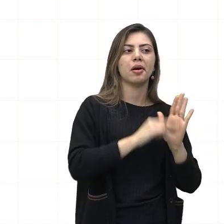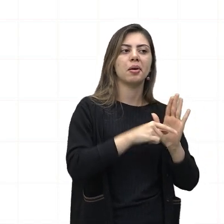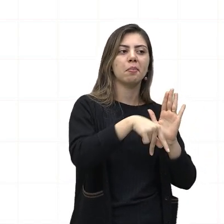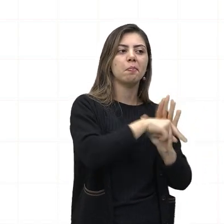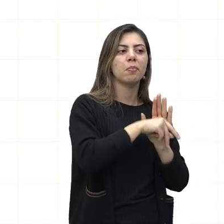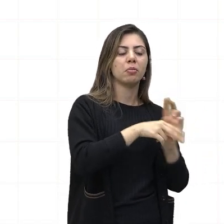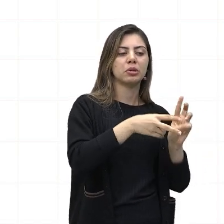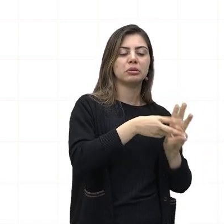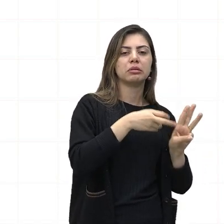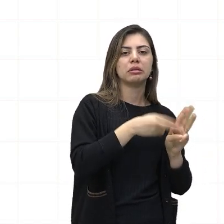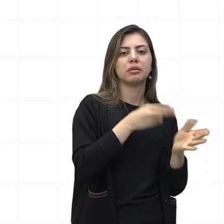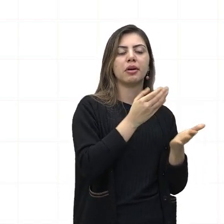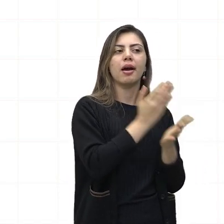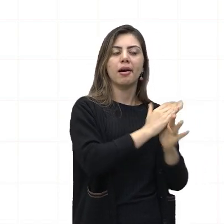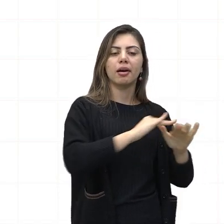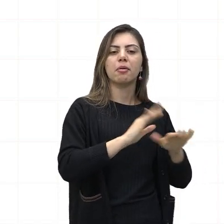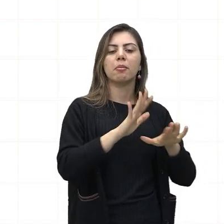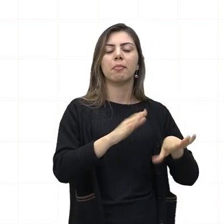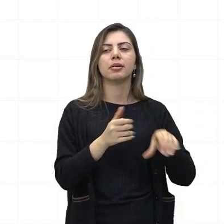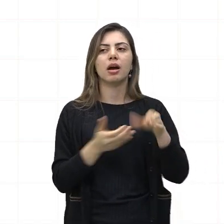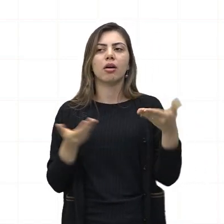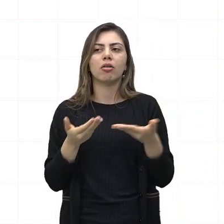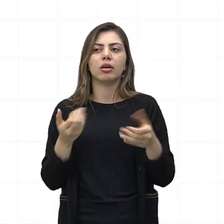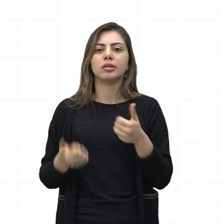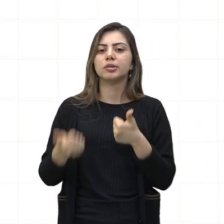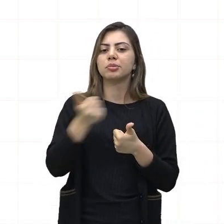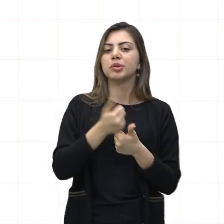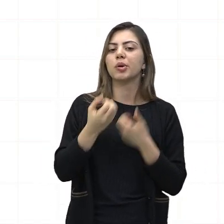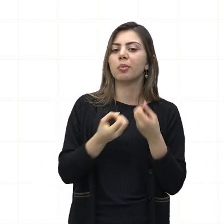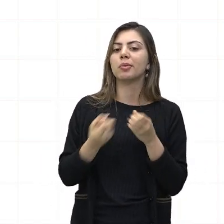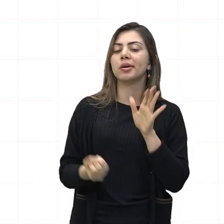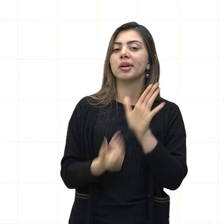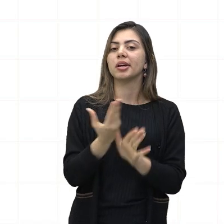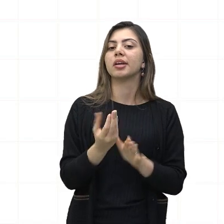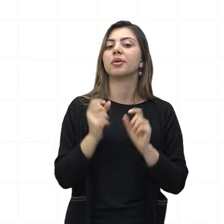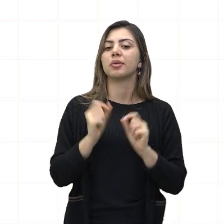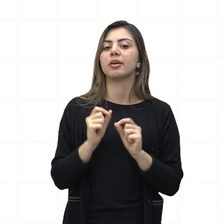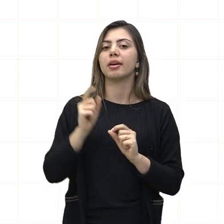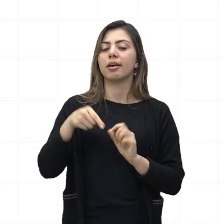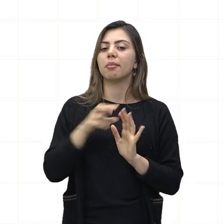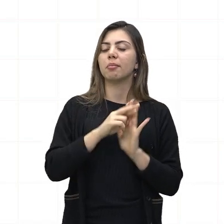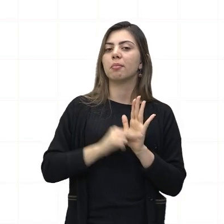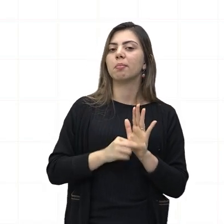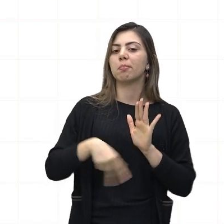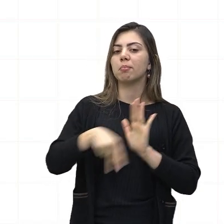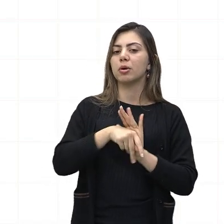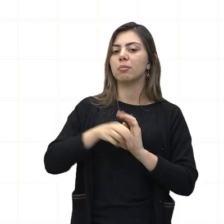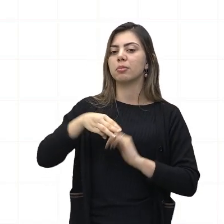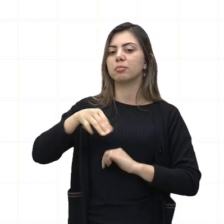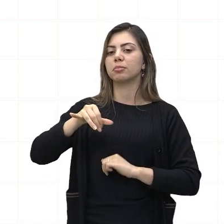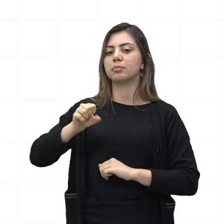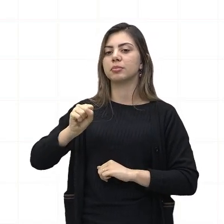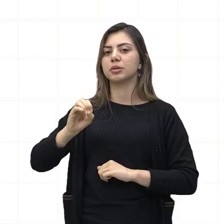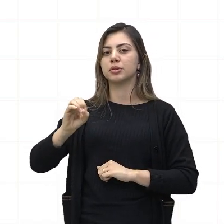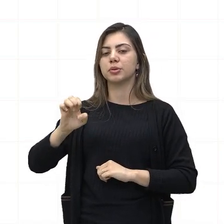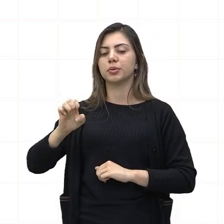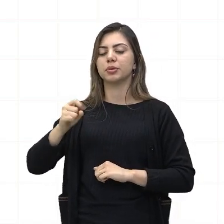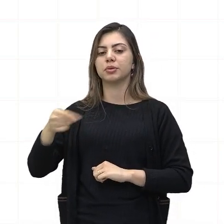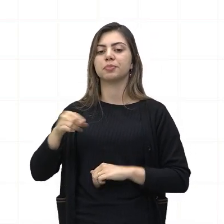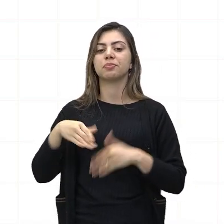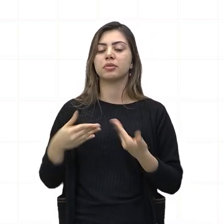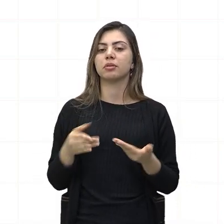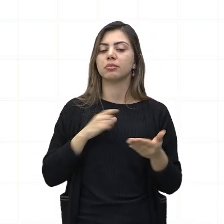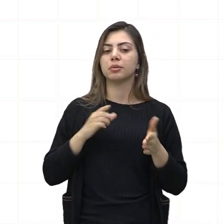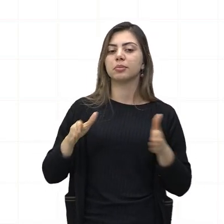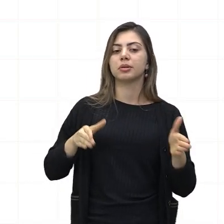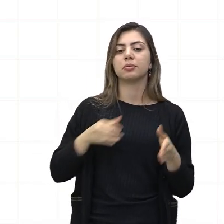legislação. Então, para substituir, nós vamos ter a criação do Regulamento das Missões. O Brasil Imperial, período histórico entre 1822